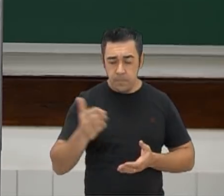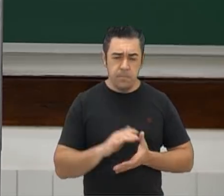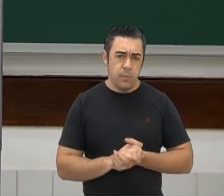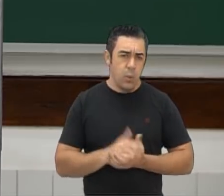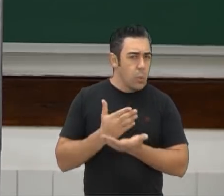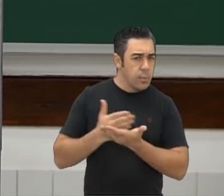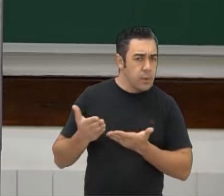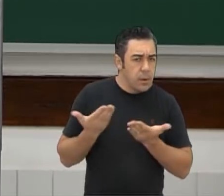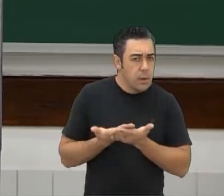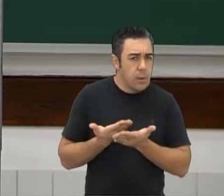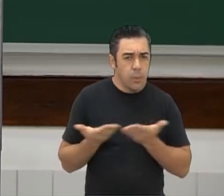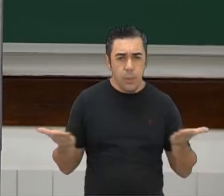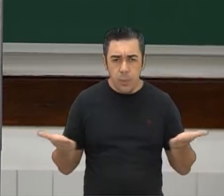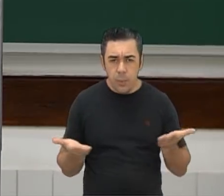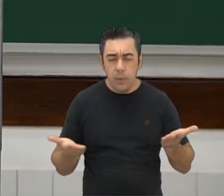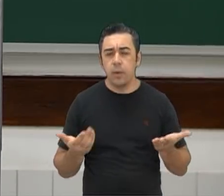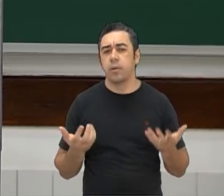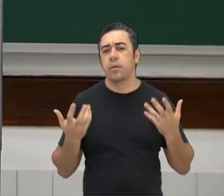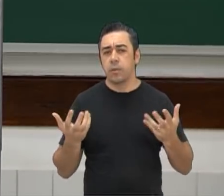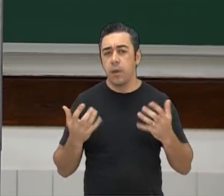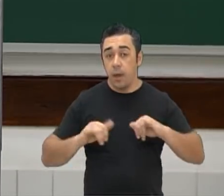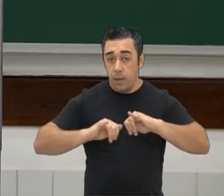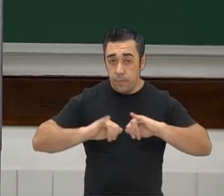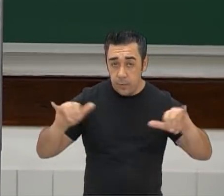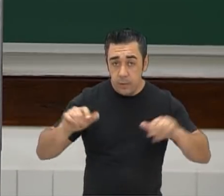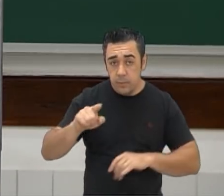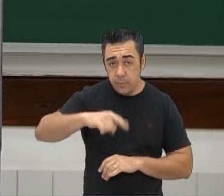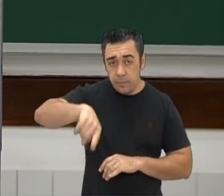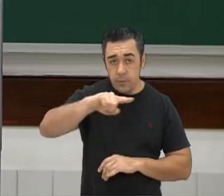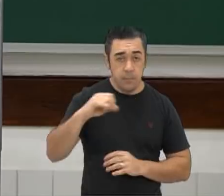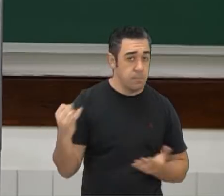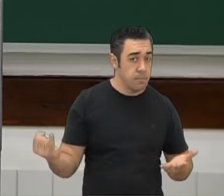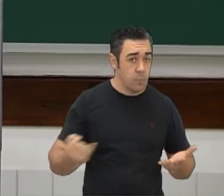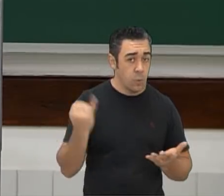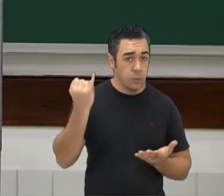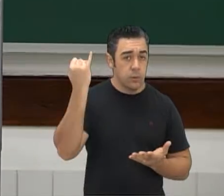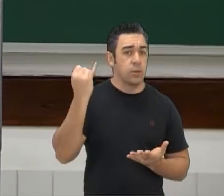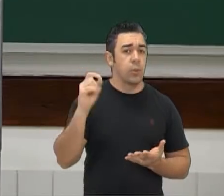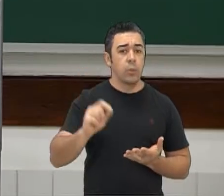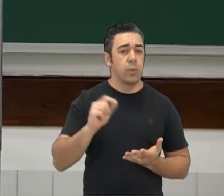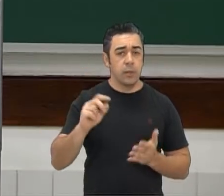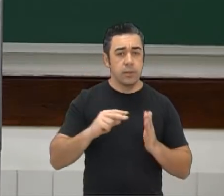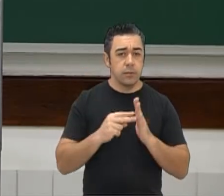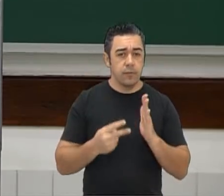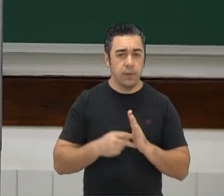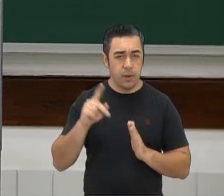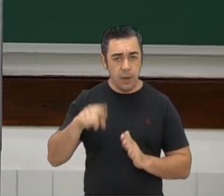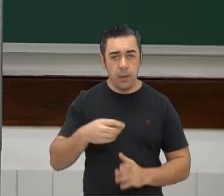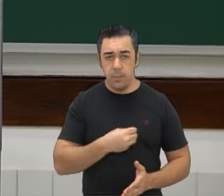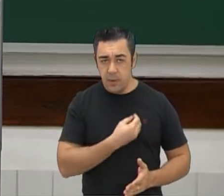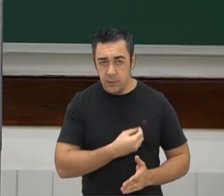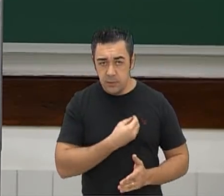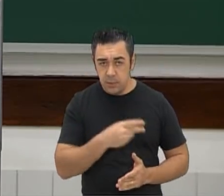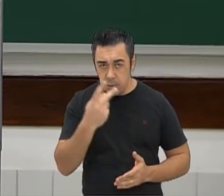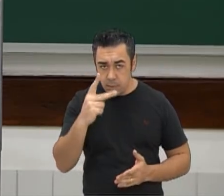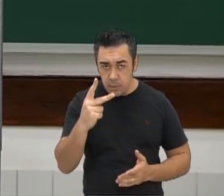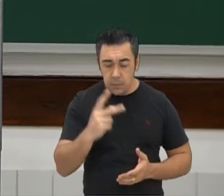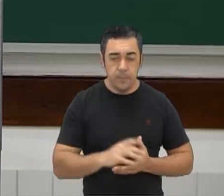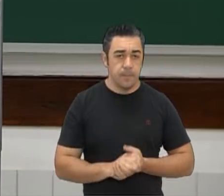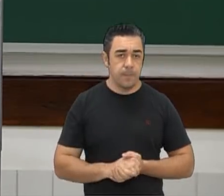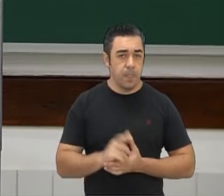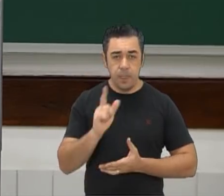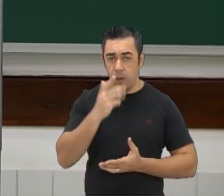iniciarmos a aula de hoje, eu gostaria de passar um aviso importante para vocês referente à frequência, tá? A chamada.